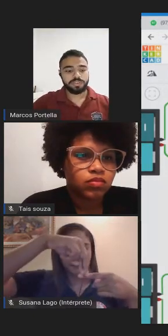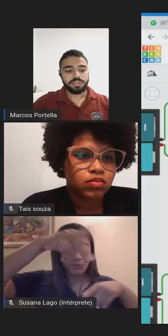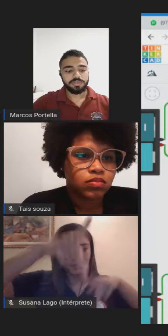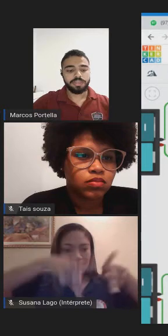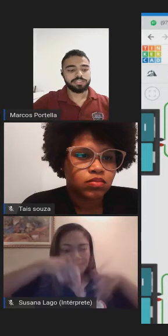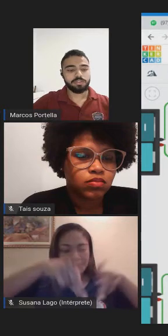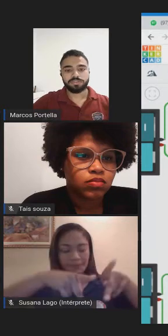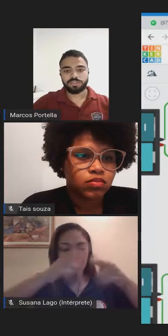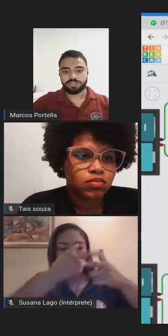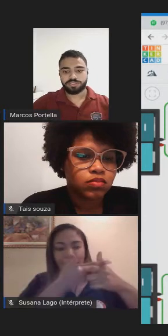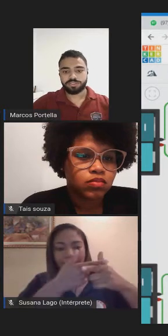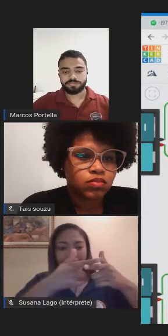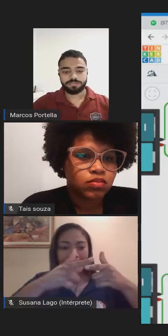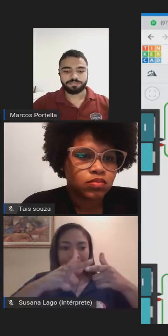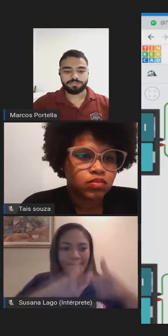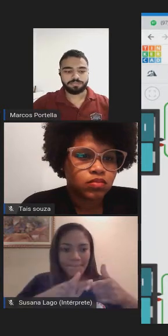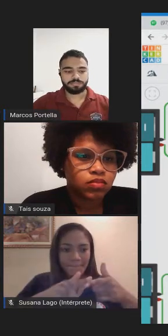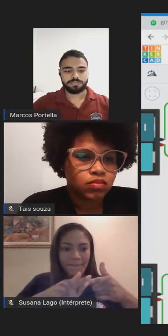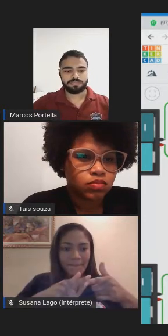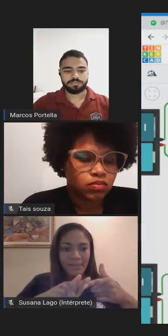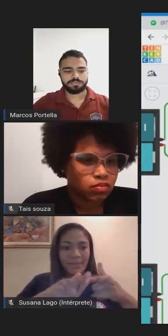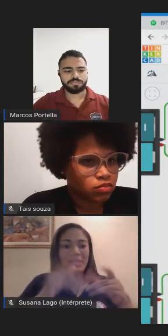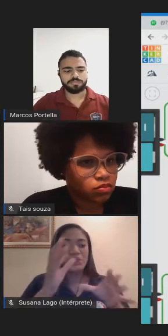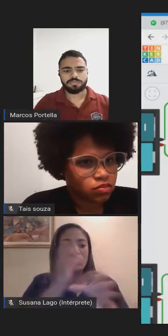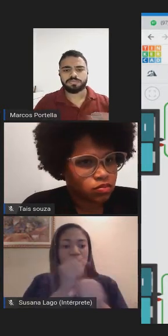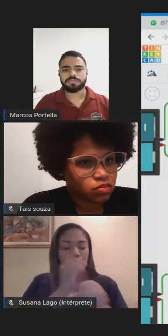dividido pela soma dos dois.